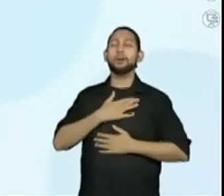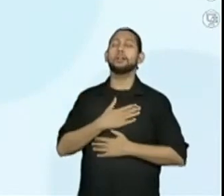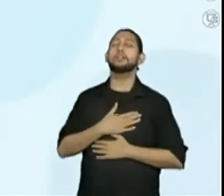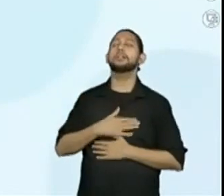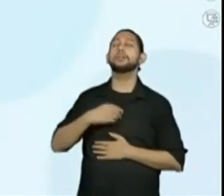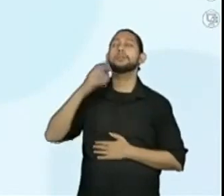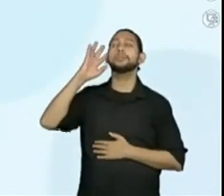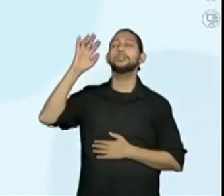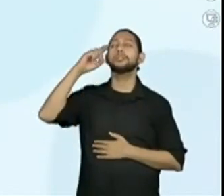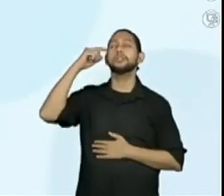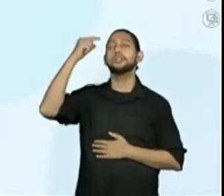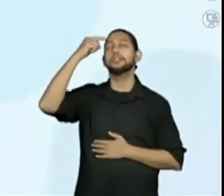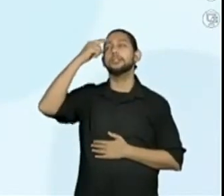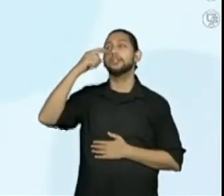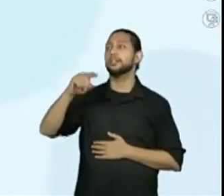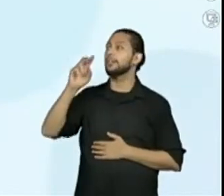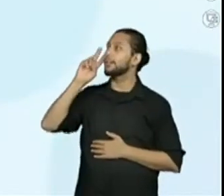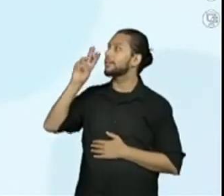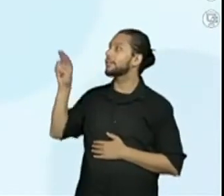imagem, até a respiração